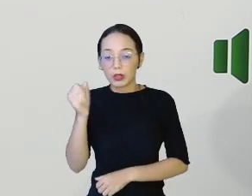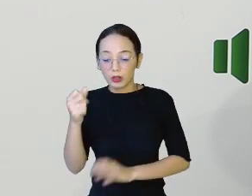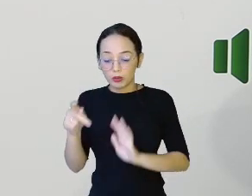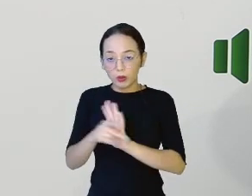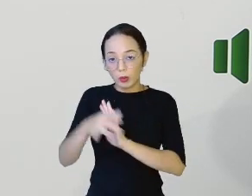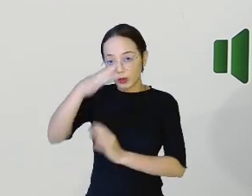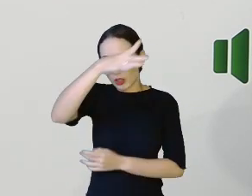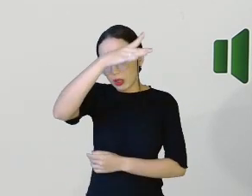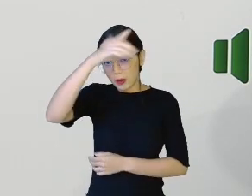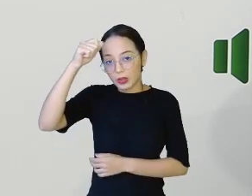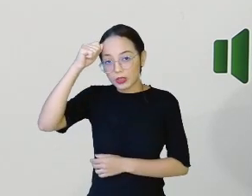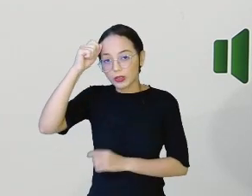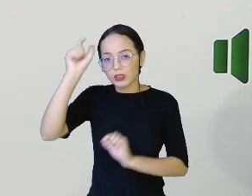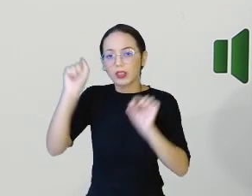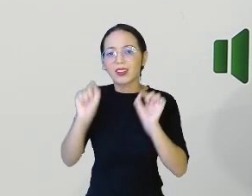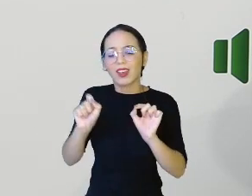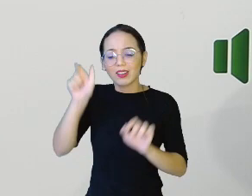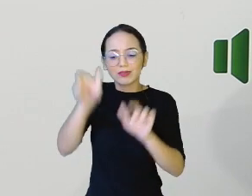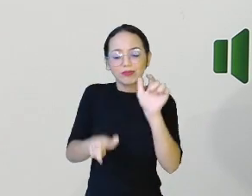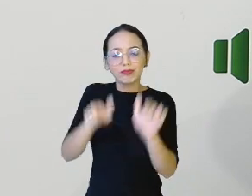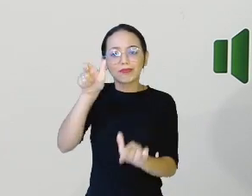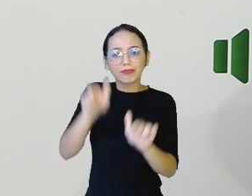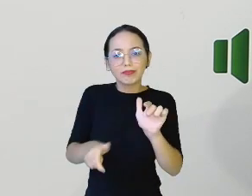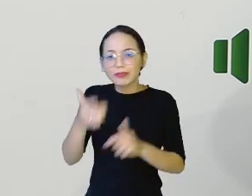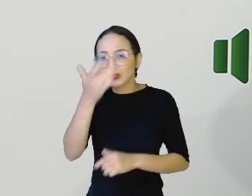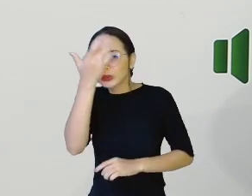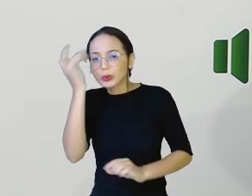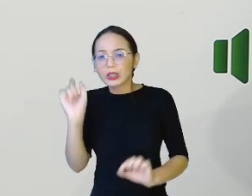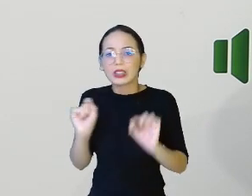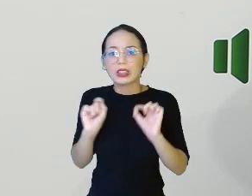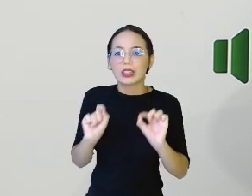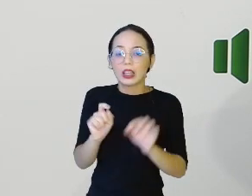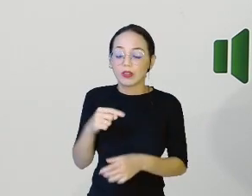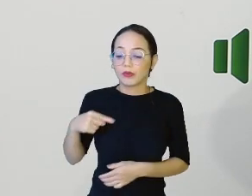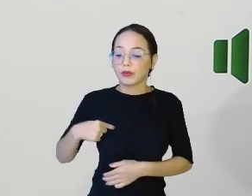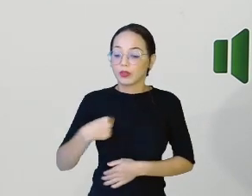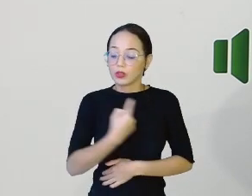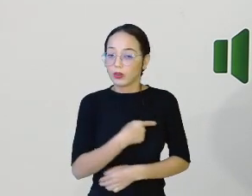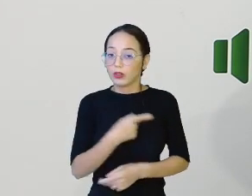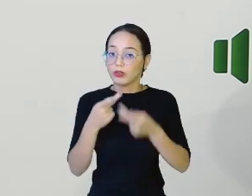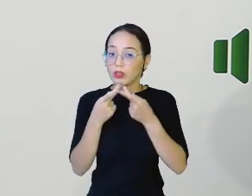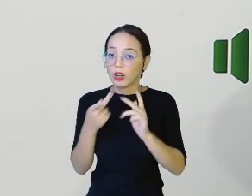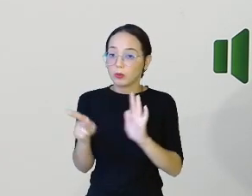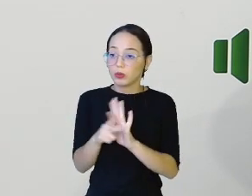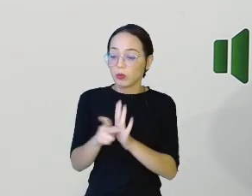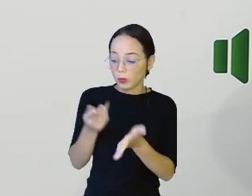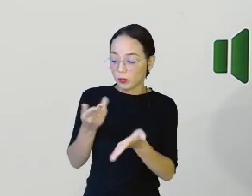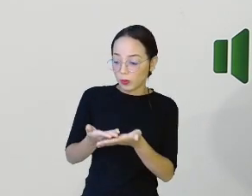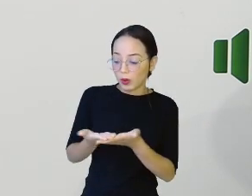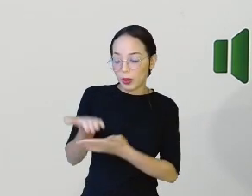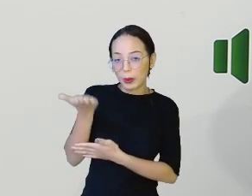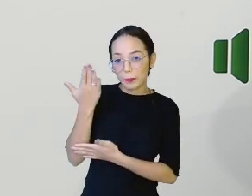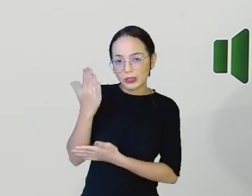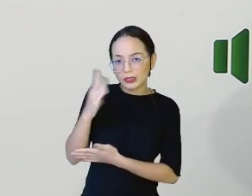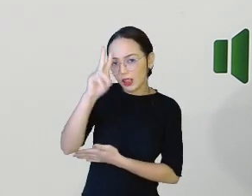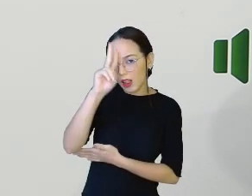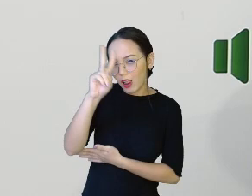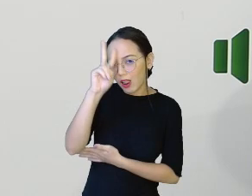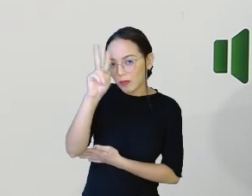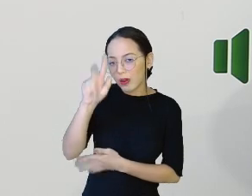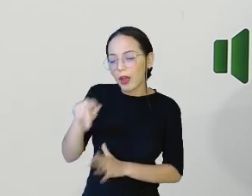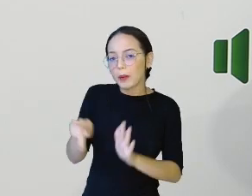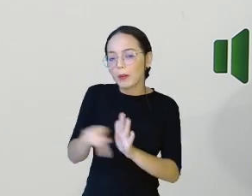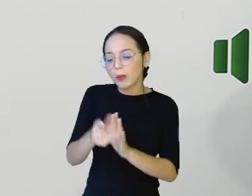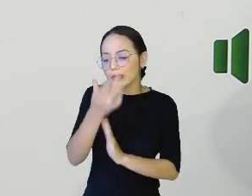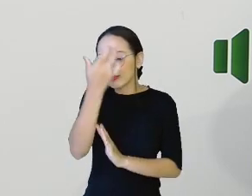Amazônia. Quem são essas pessoas? Nós trabalhamos sobre elas aqui na aula passada, lembra disso? São